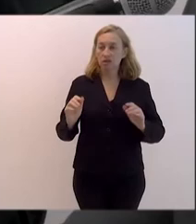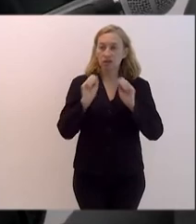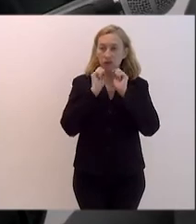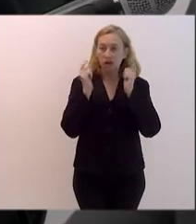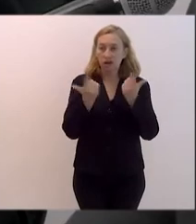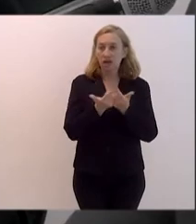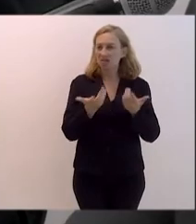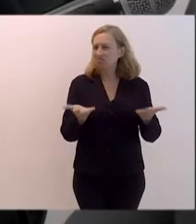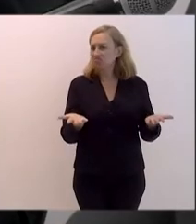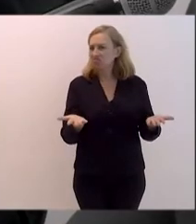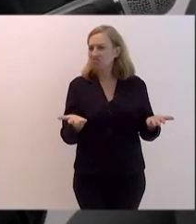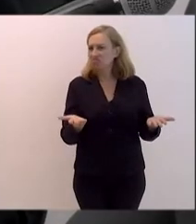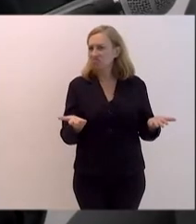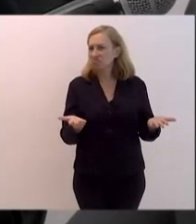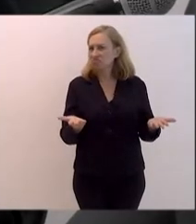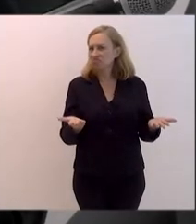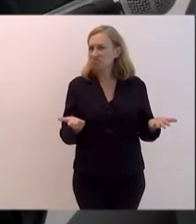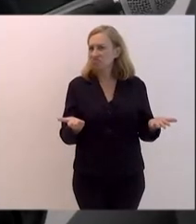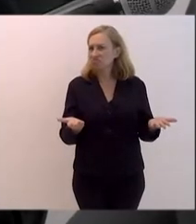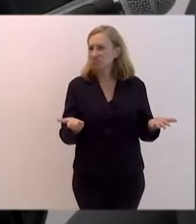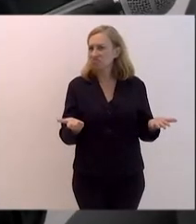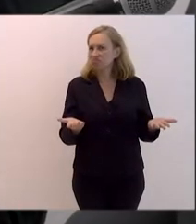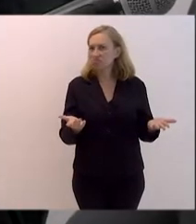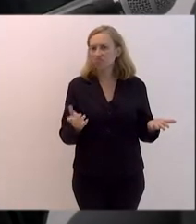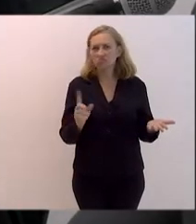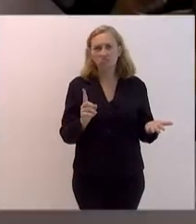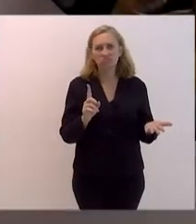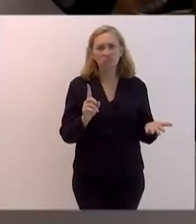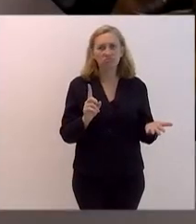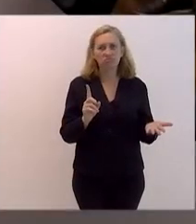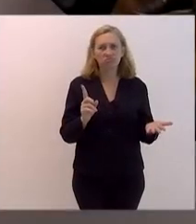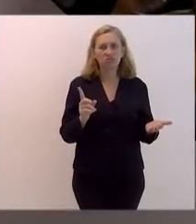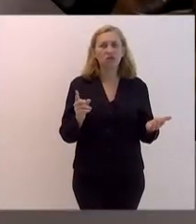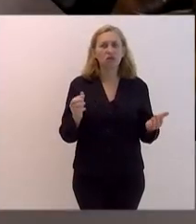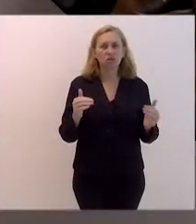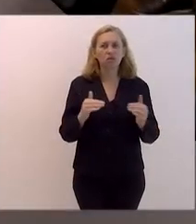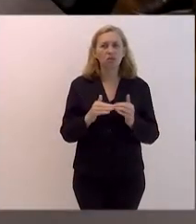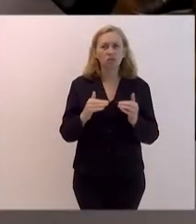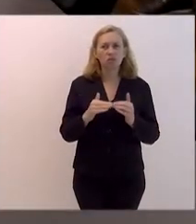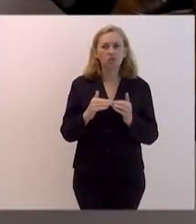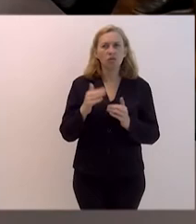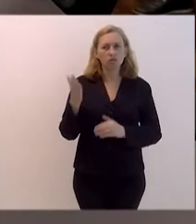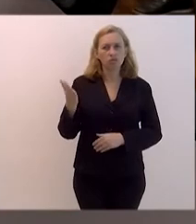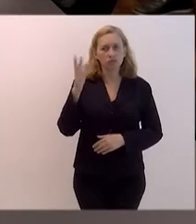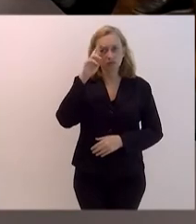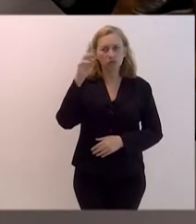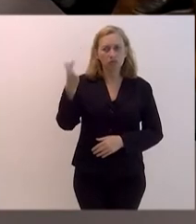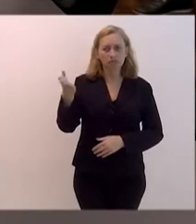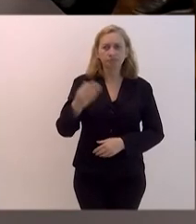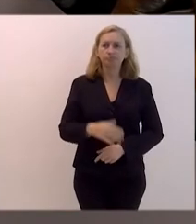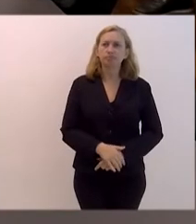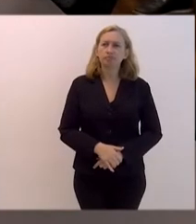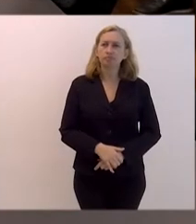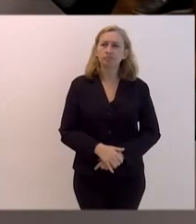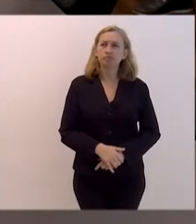não... Opa! Não. Terceiro. Não. Eu concordo plenamente com a senhora.